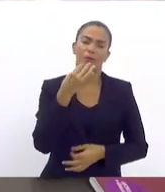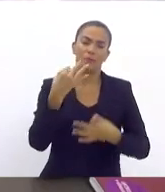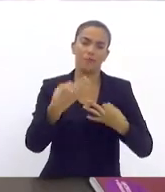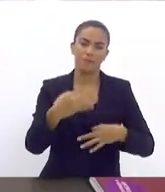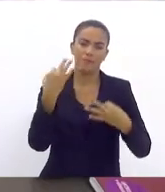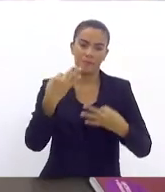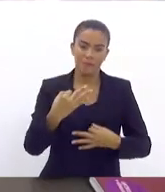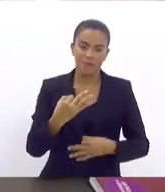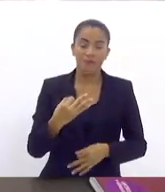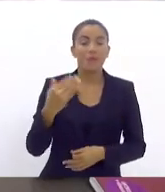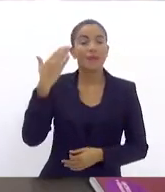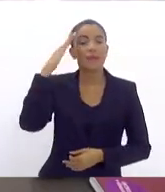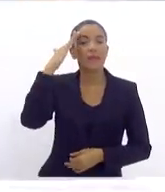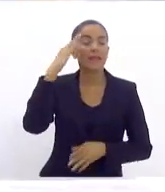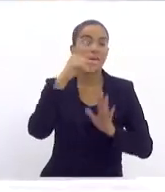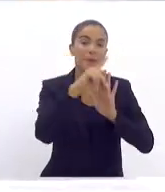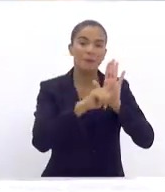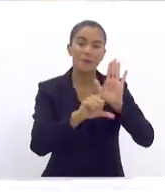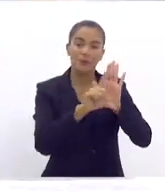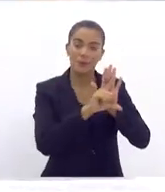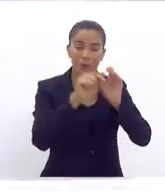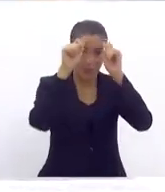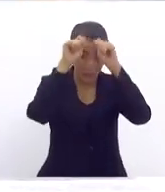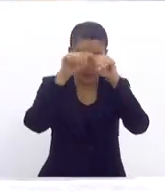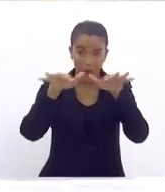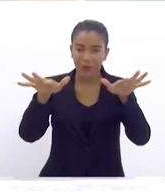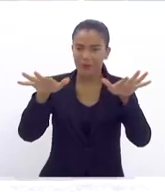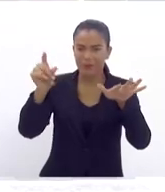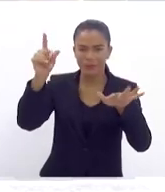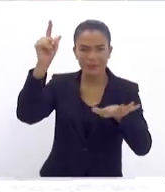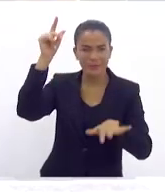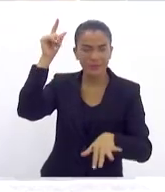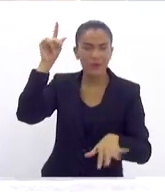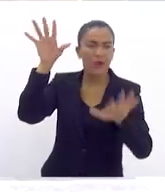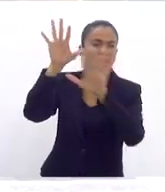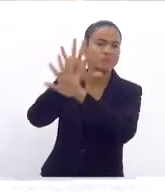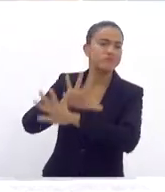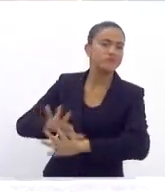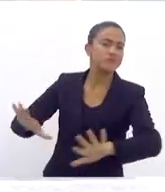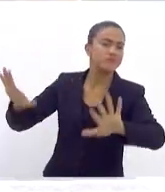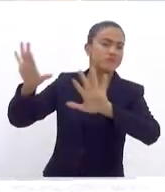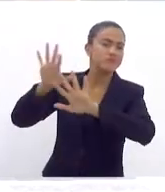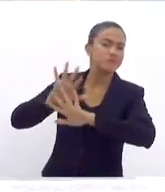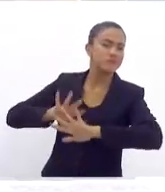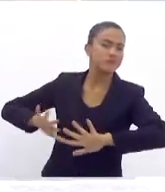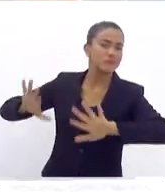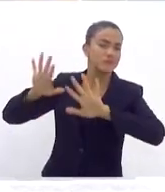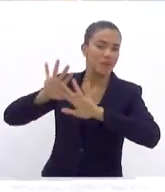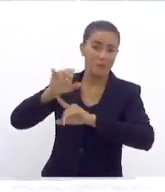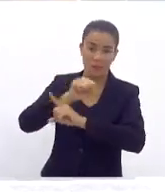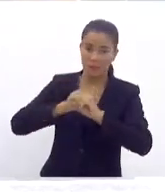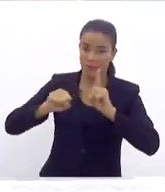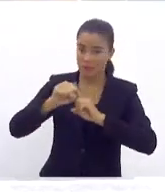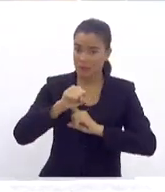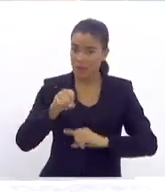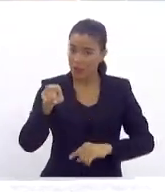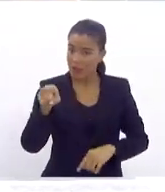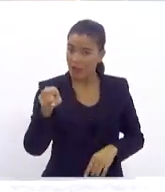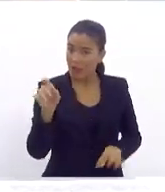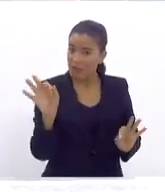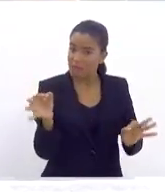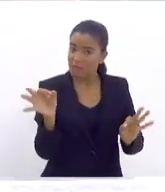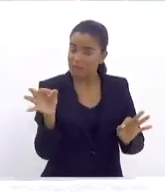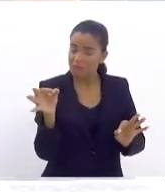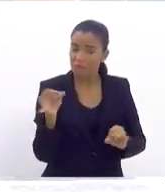quando entendeu o projeto, o autismo ainda é nebuloso para a sociedade. Mas a ciência avança, né?